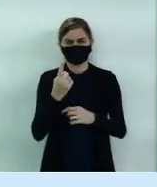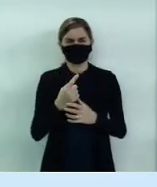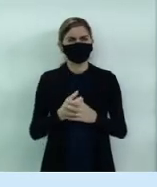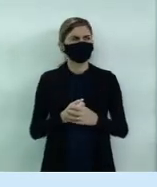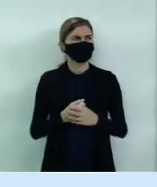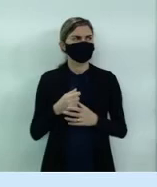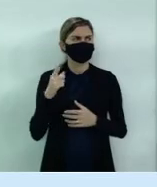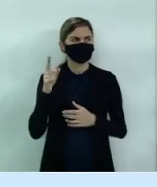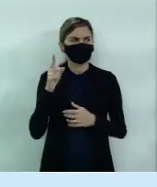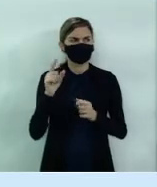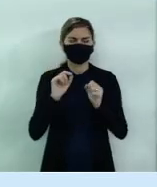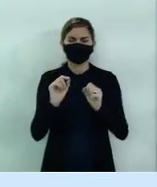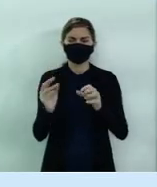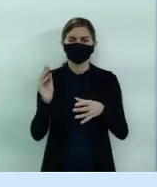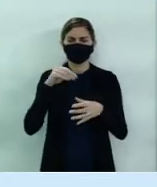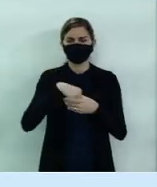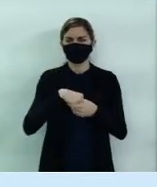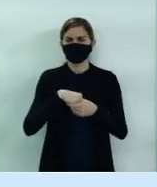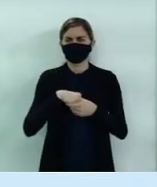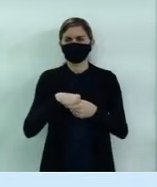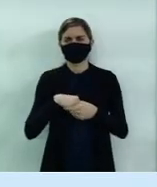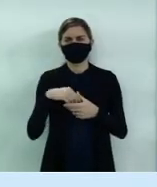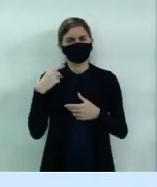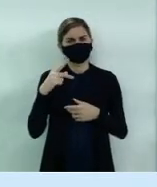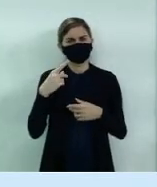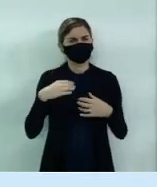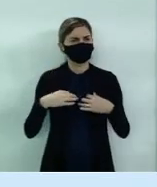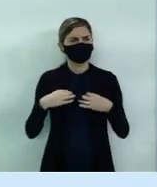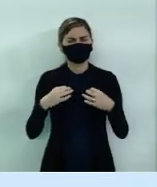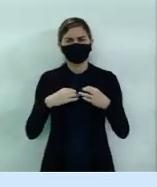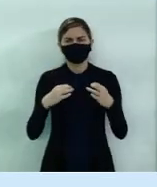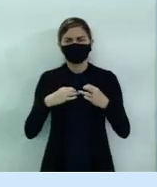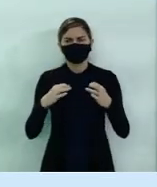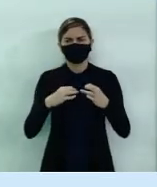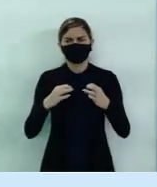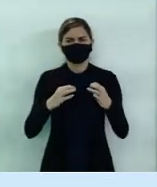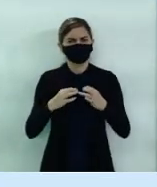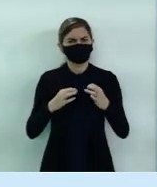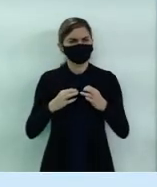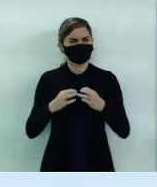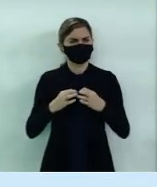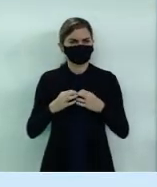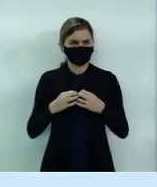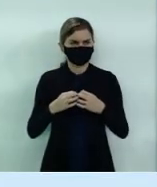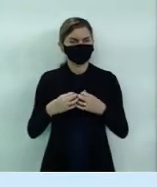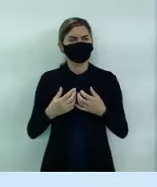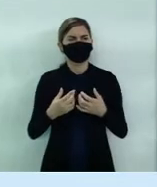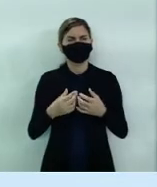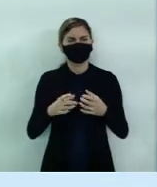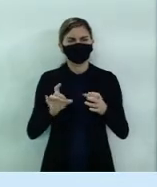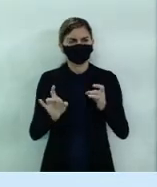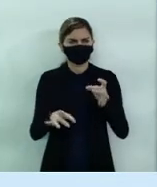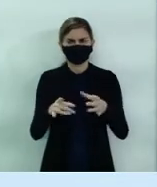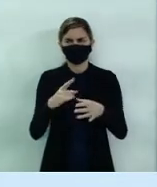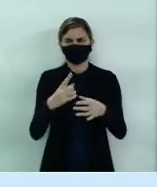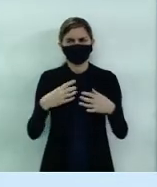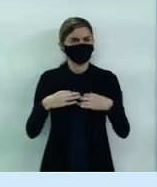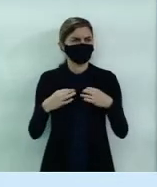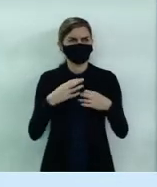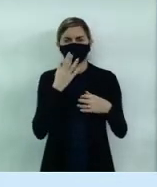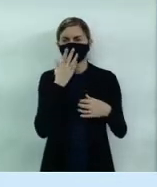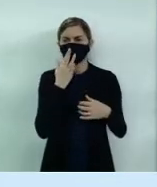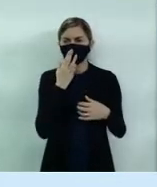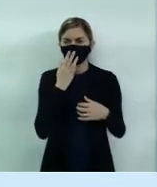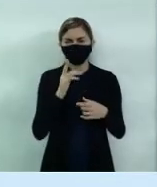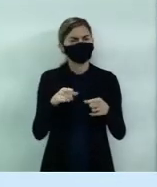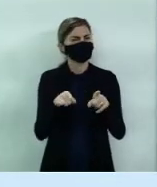Isso daqui você pode colocar na sua roupa, né, que está ali de molho, na roupa colorida,